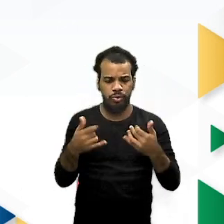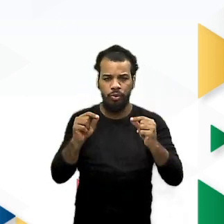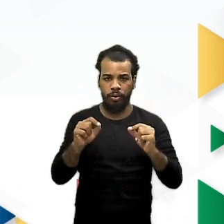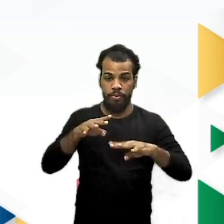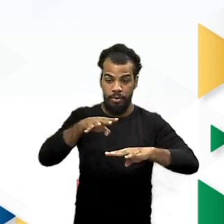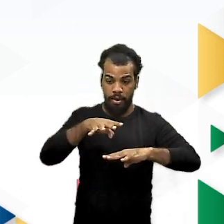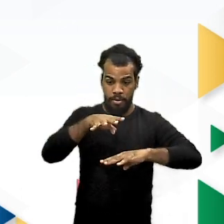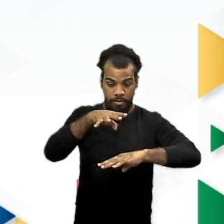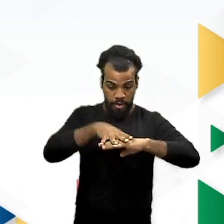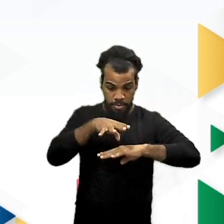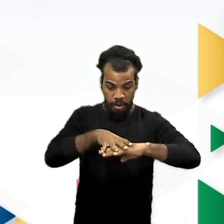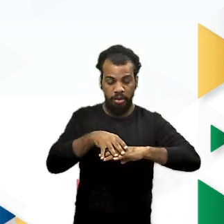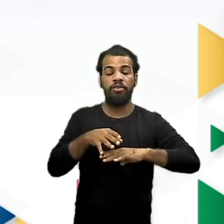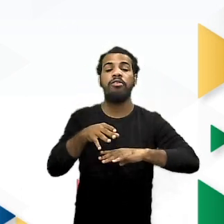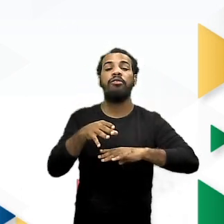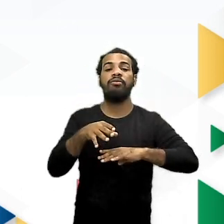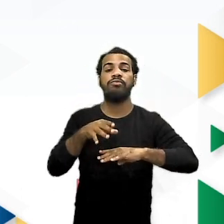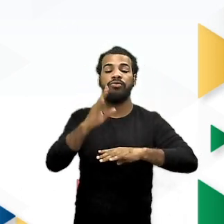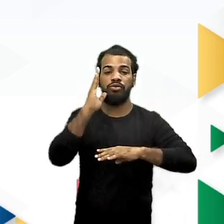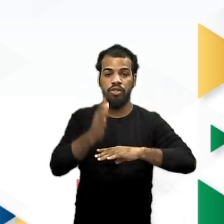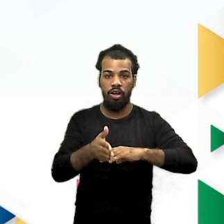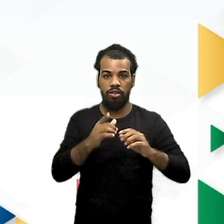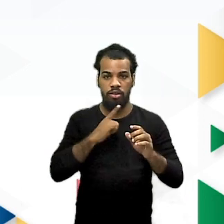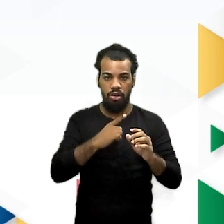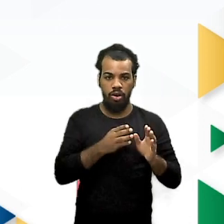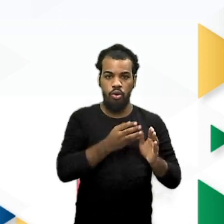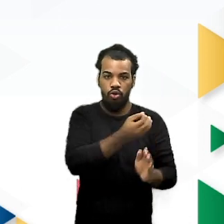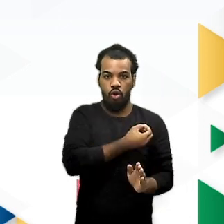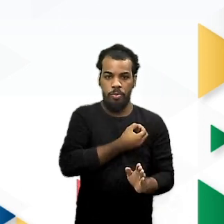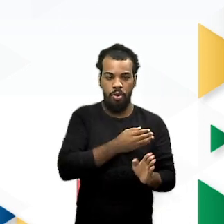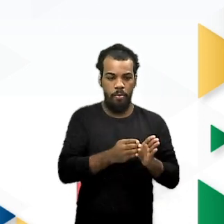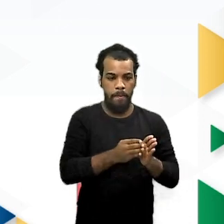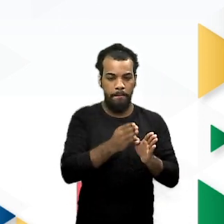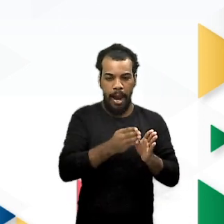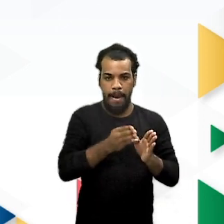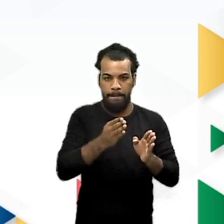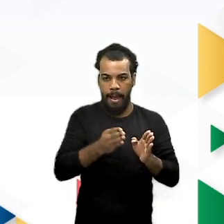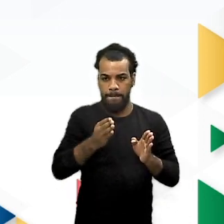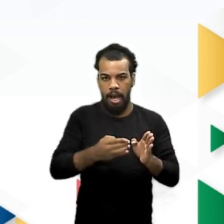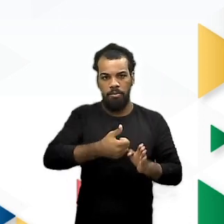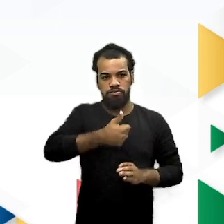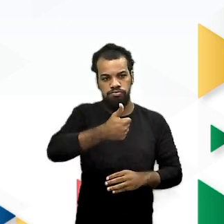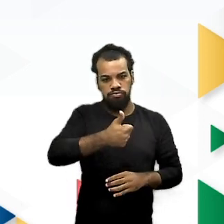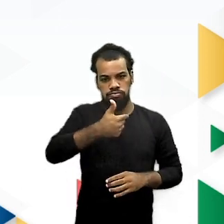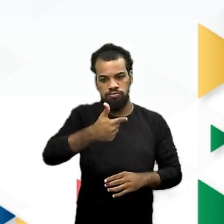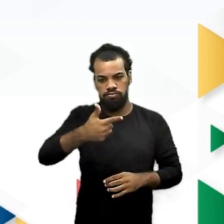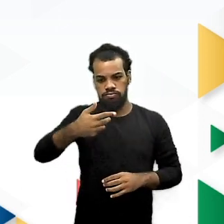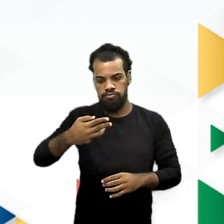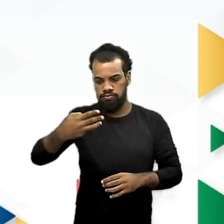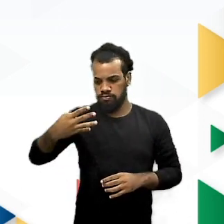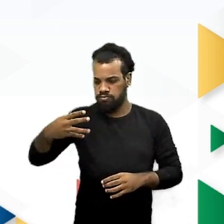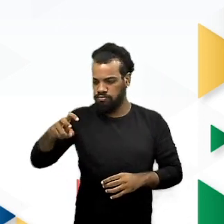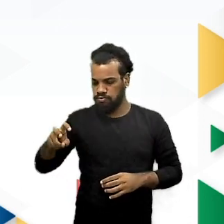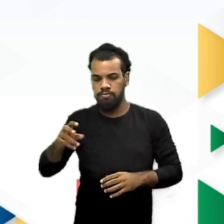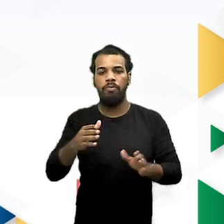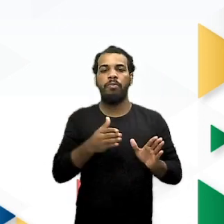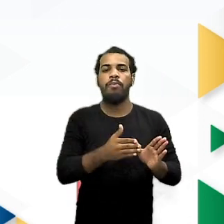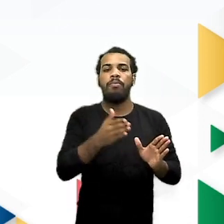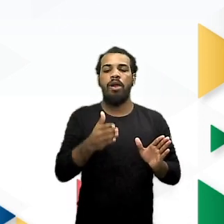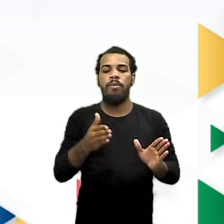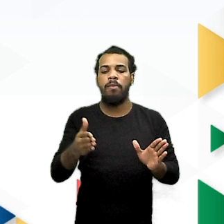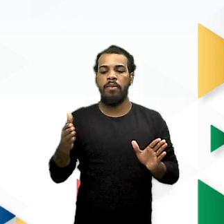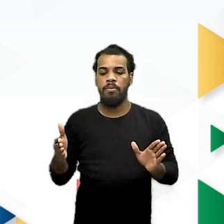nós utilizamos as sequências numéricas ou figuras, né, ou imagens, que são aquelas que representam números